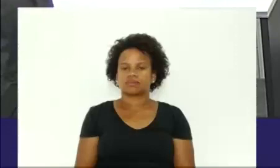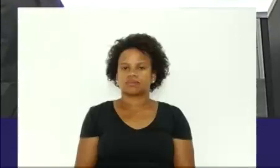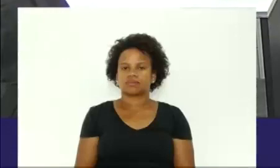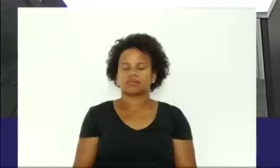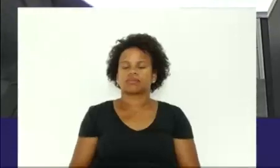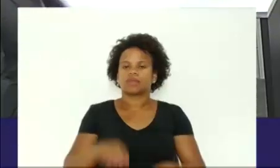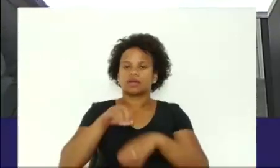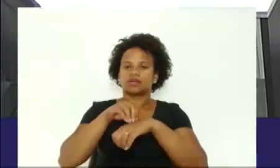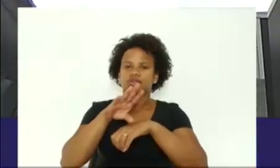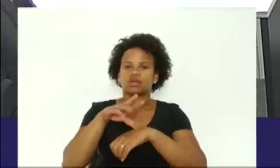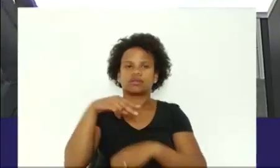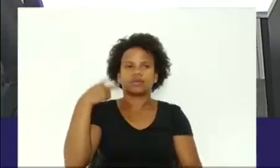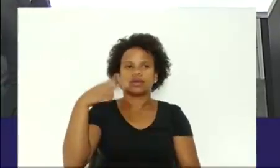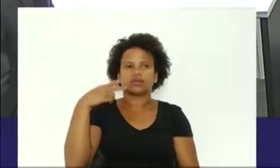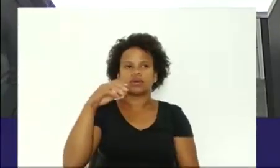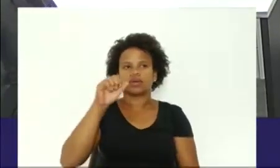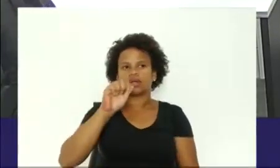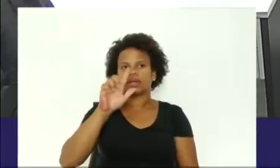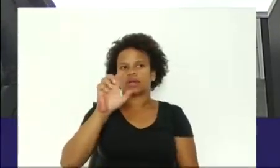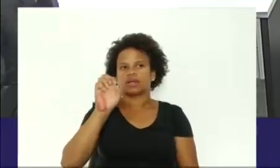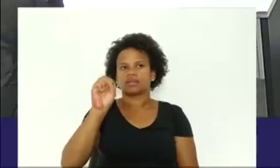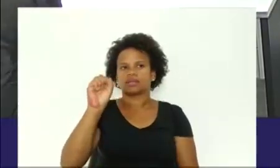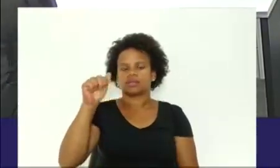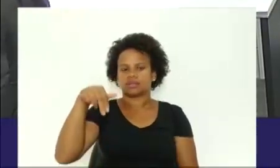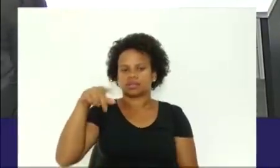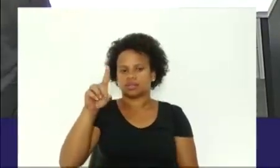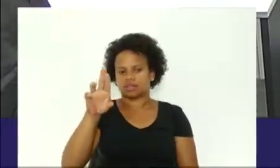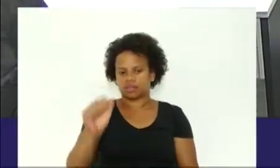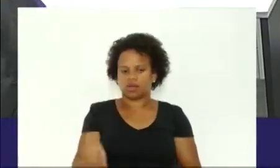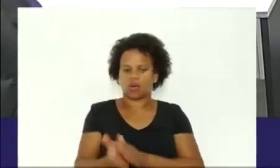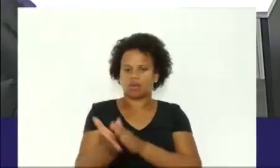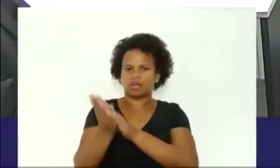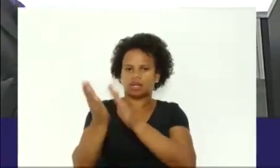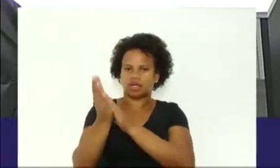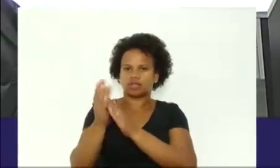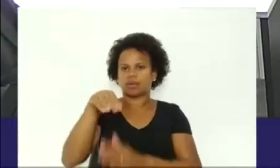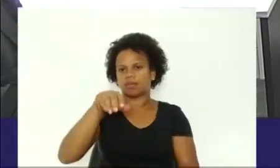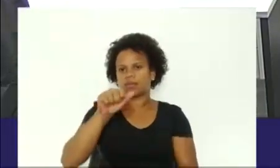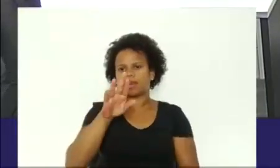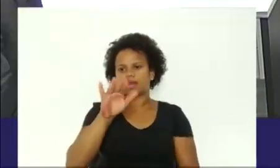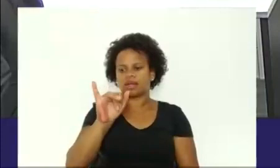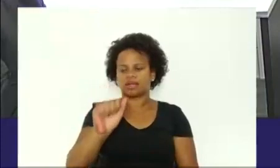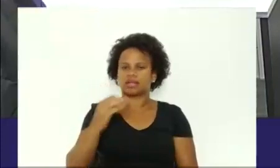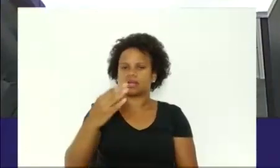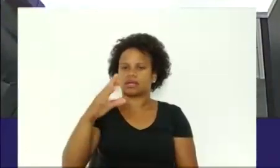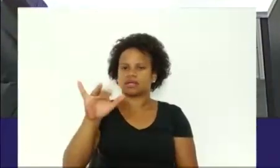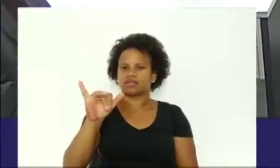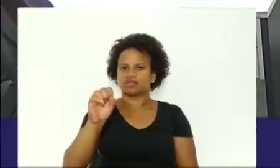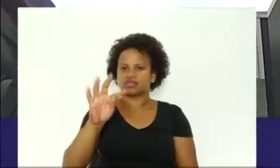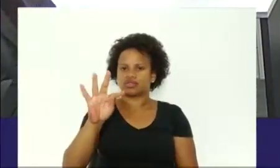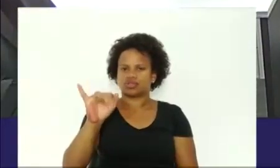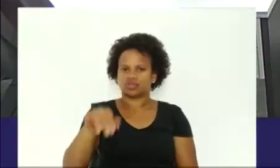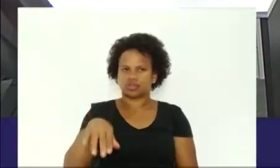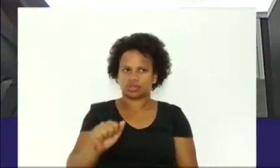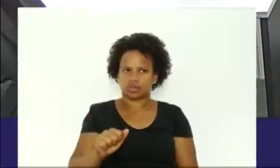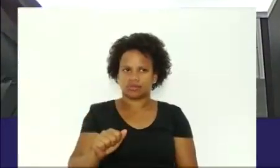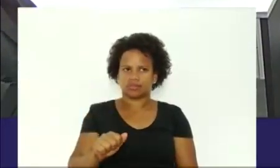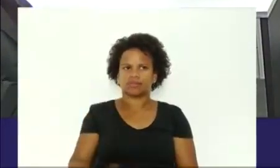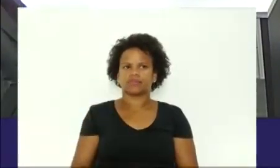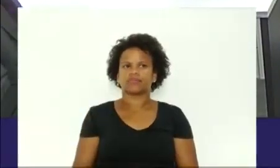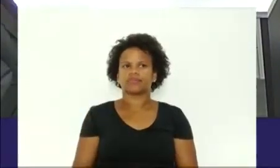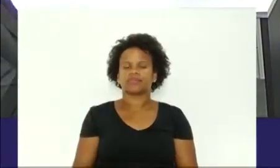Indicada pela vereadora Alessandra Luquezzi, a Câmara homenageia Maria Cristina Rafael Batista Pereira.